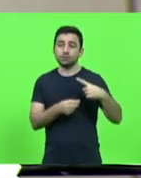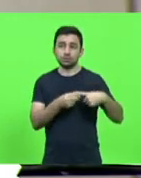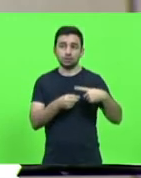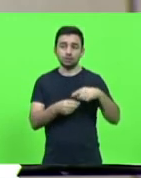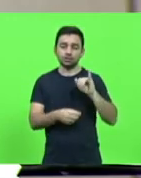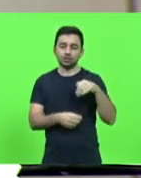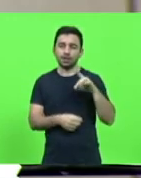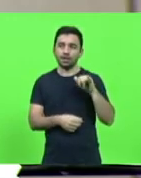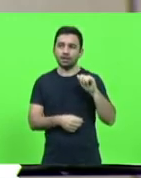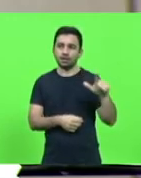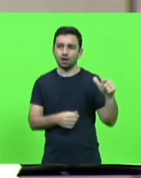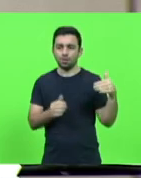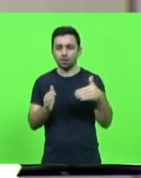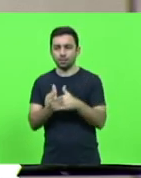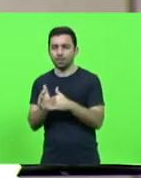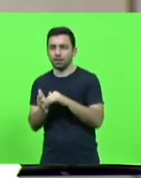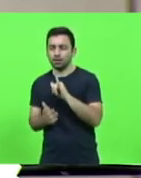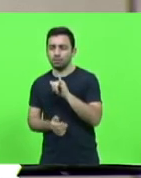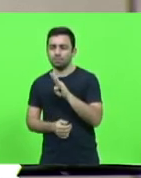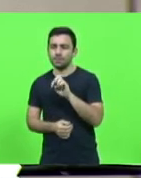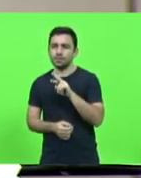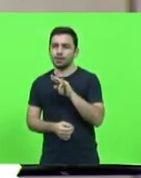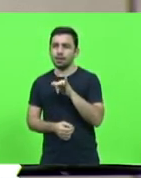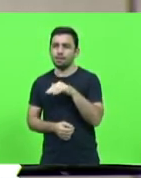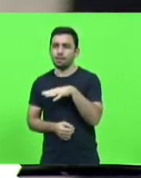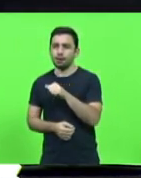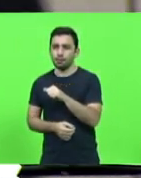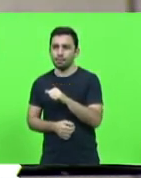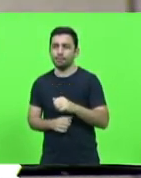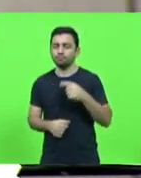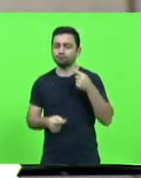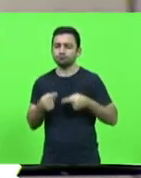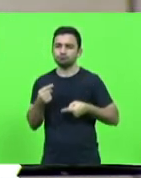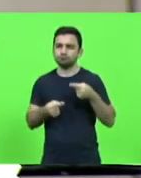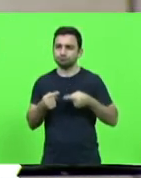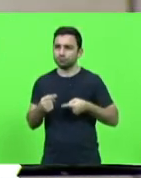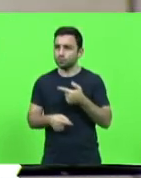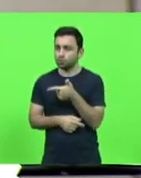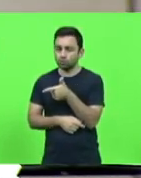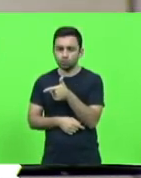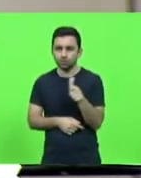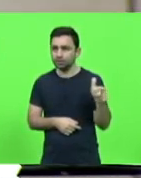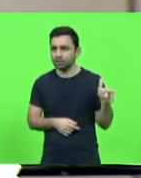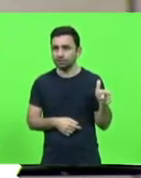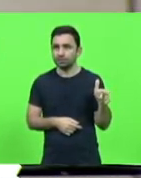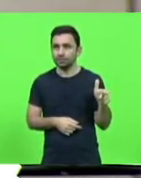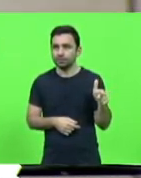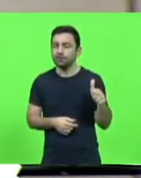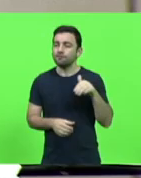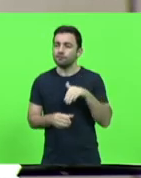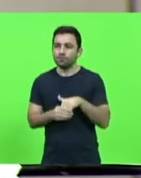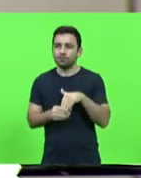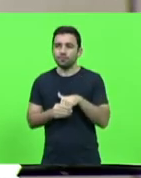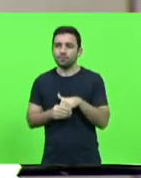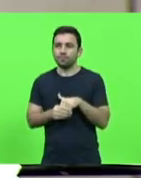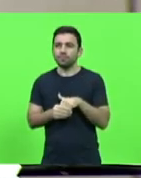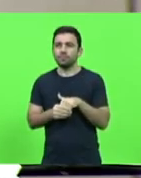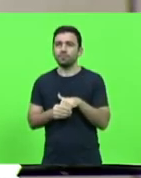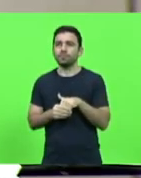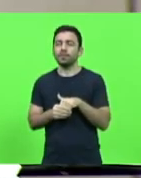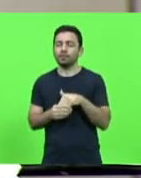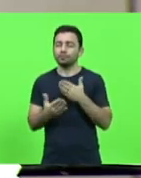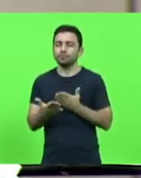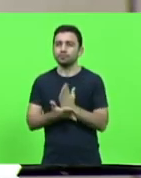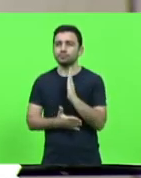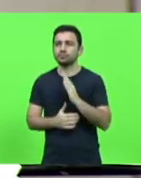Indaial e Ibirama. Em discussão? Não havendo quem queira discutir, em votação.